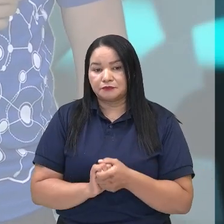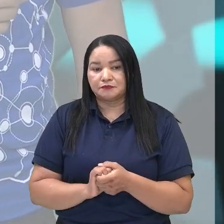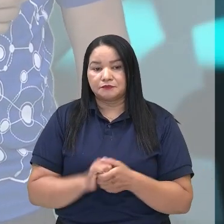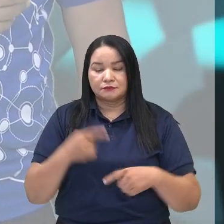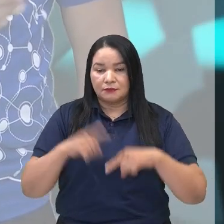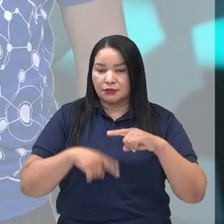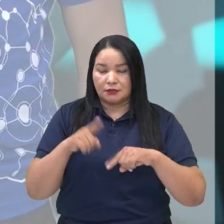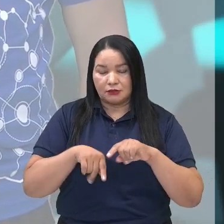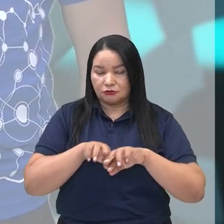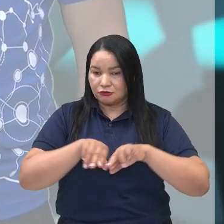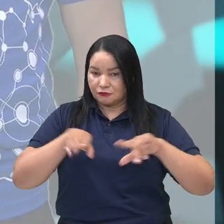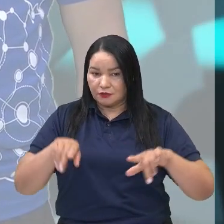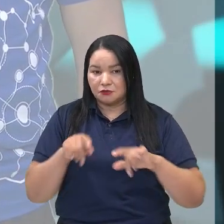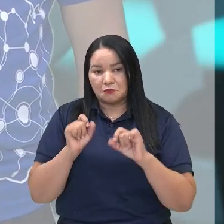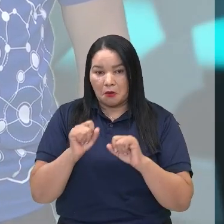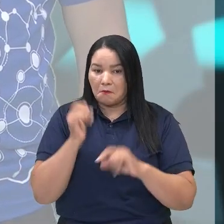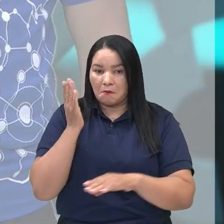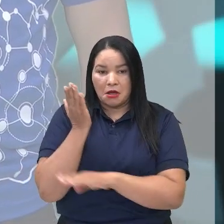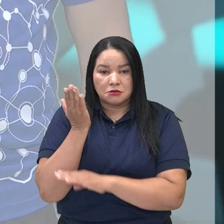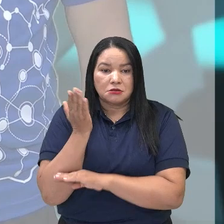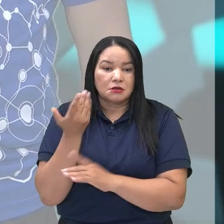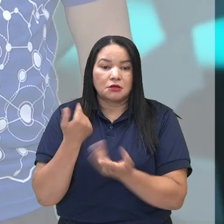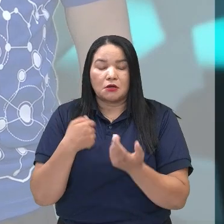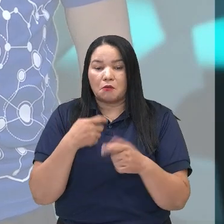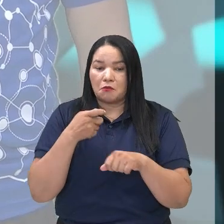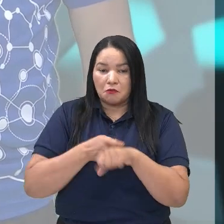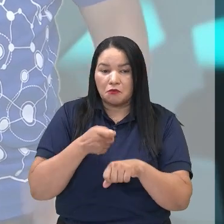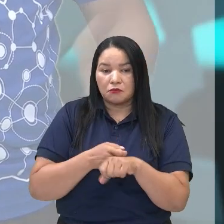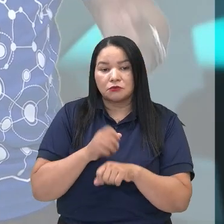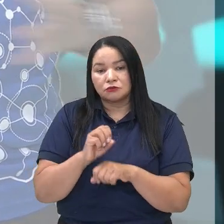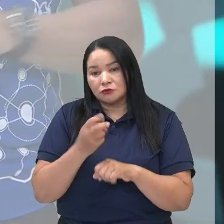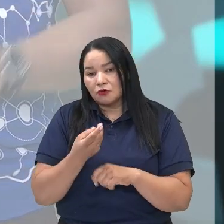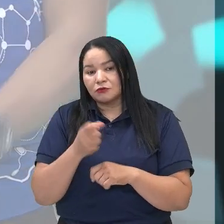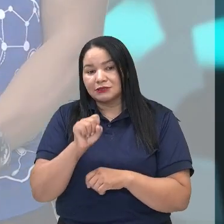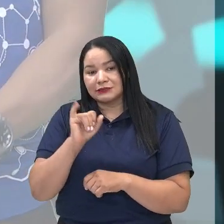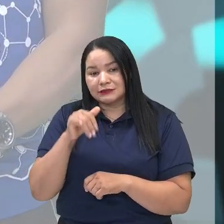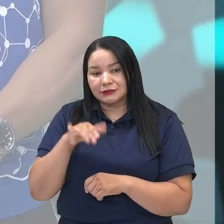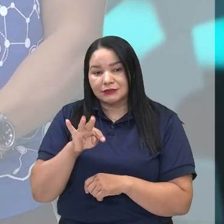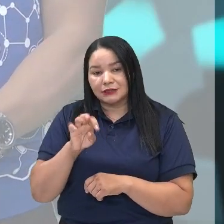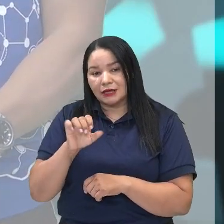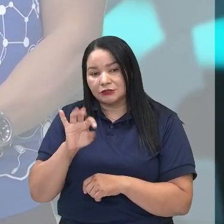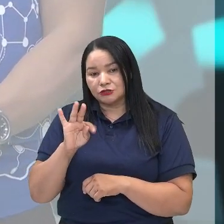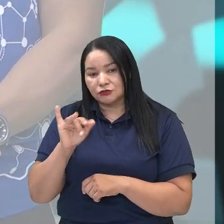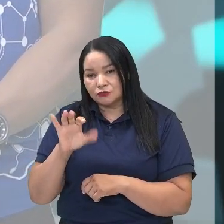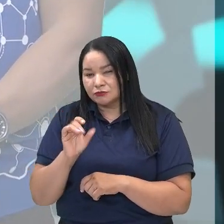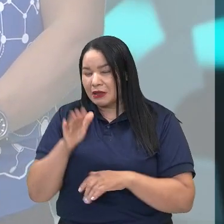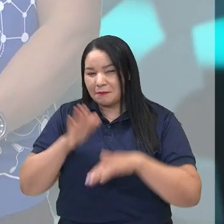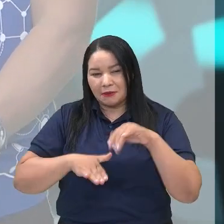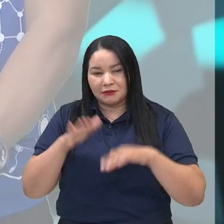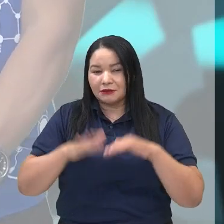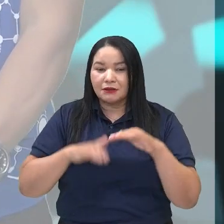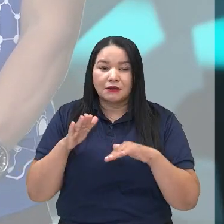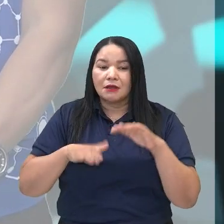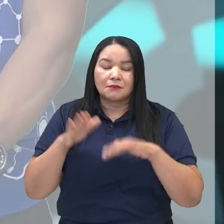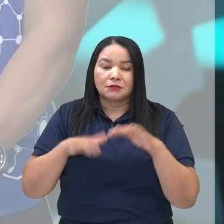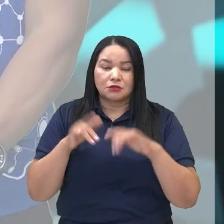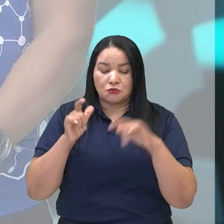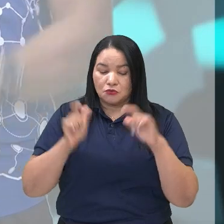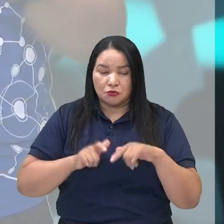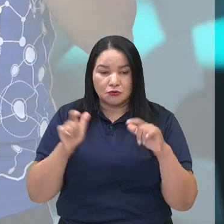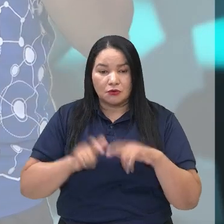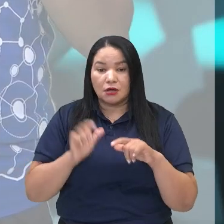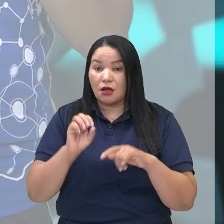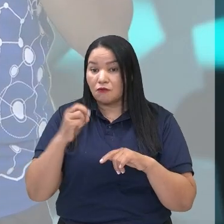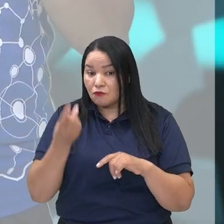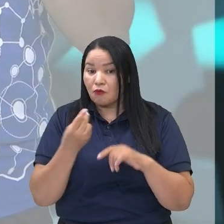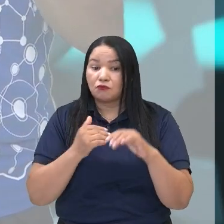diversos materiais, como madeira, piso de concreto ou piso sintético, dependendo da localização e do nível da